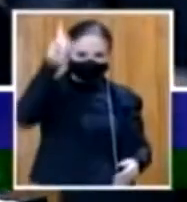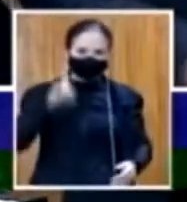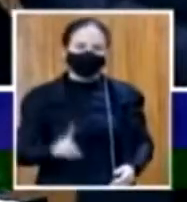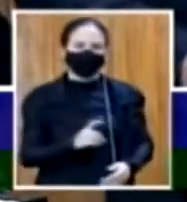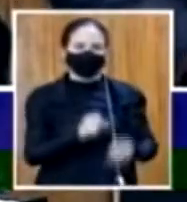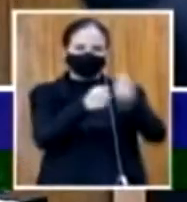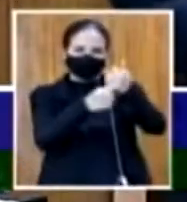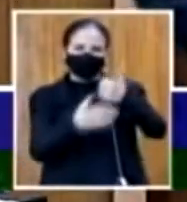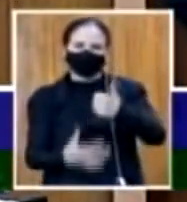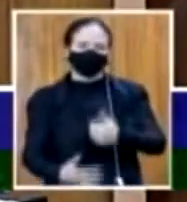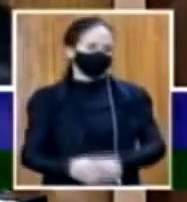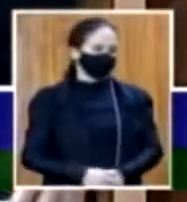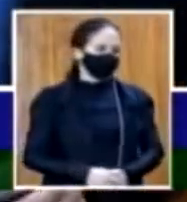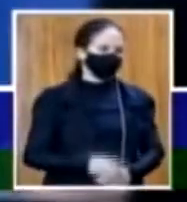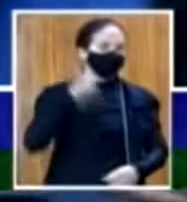ao doutor Maxwell.